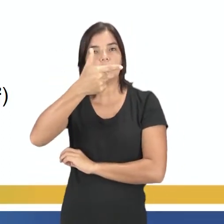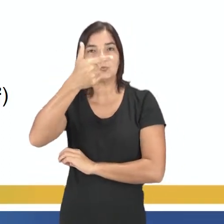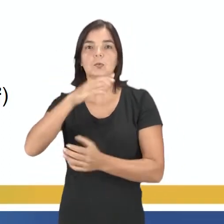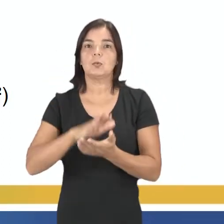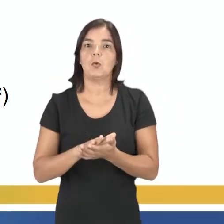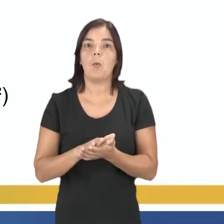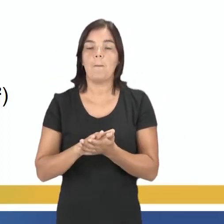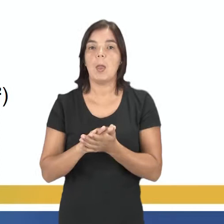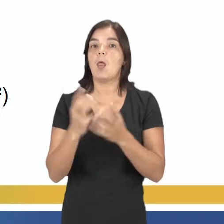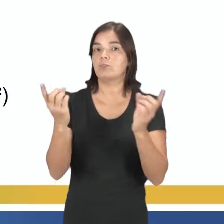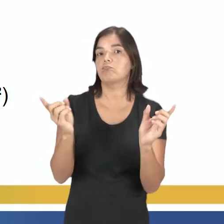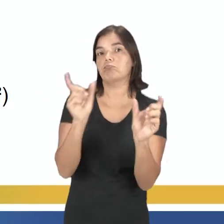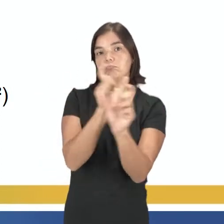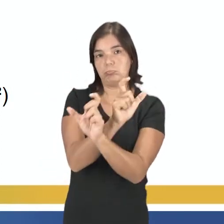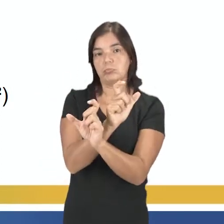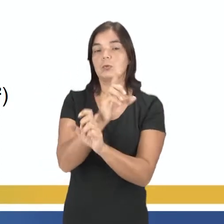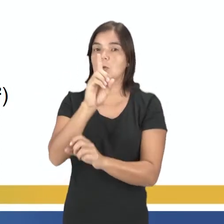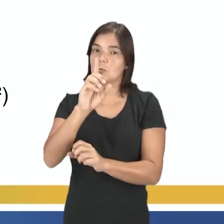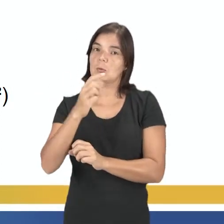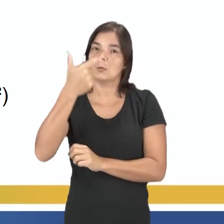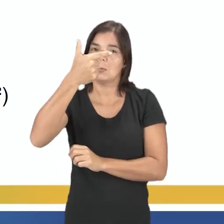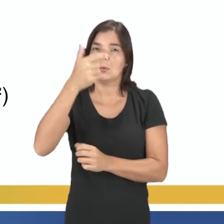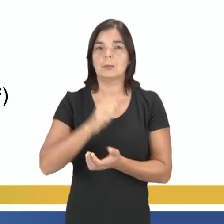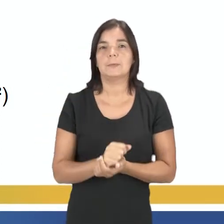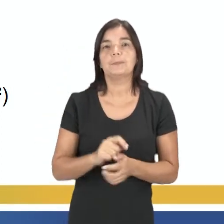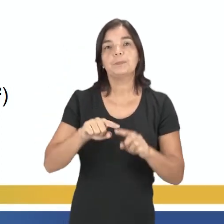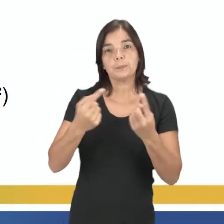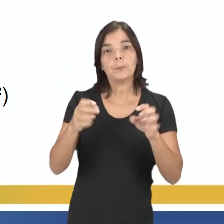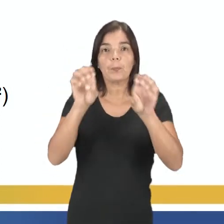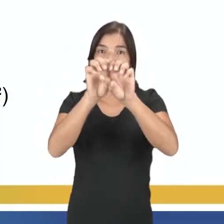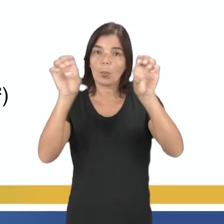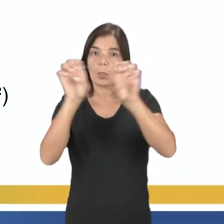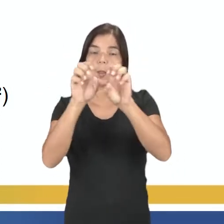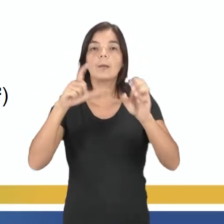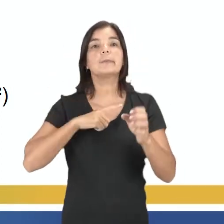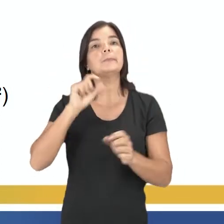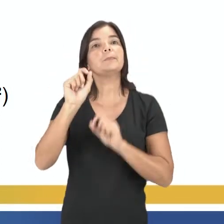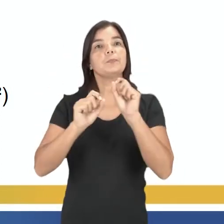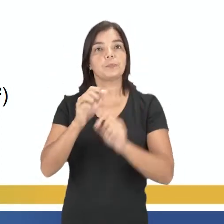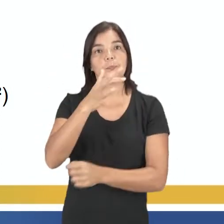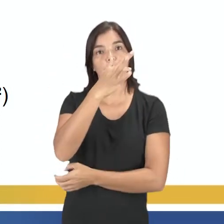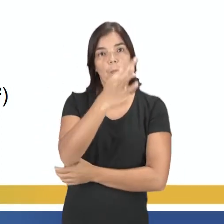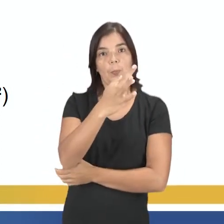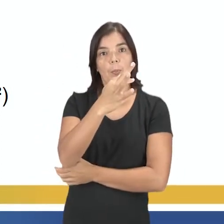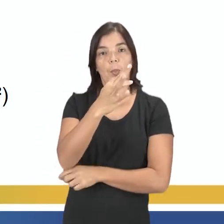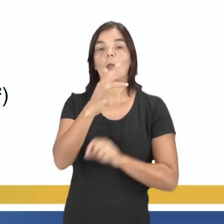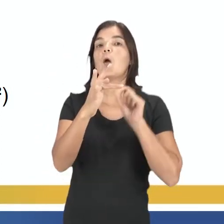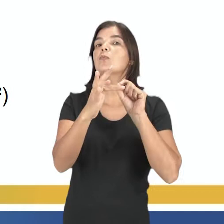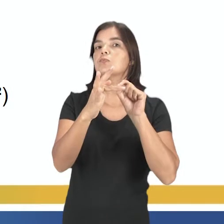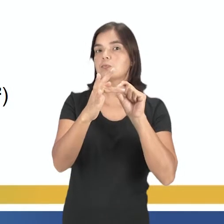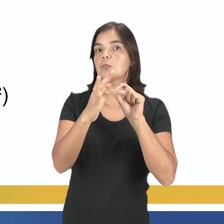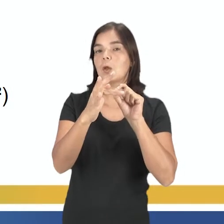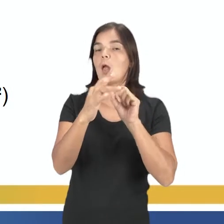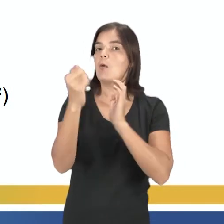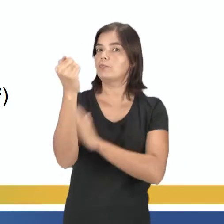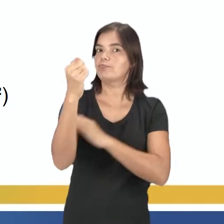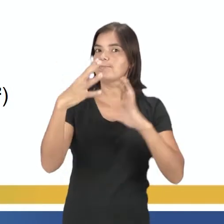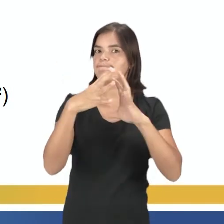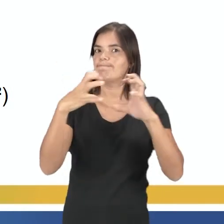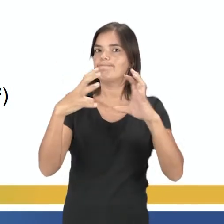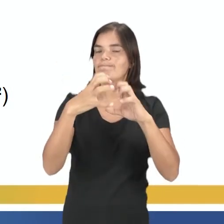quadrado, pelo inverso da distância ao quadrado. Na equação a gente tem a seguinte leitura. F é o módulo da força de